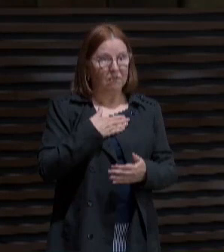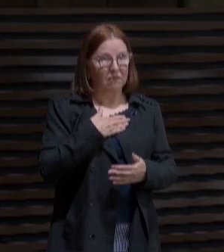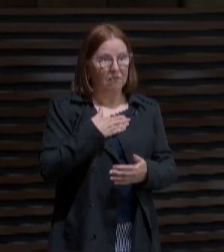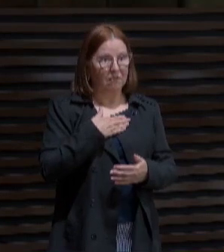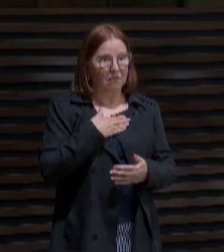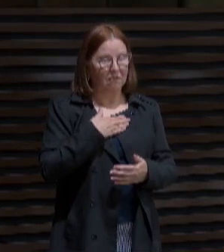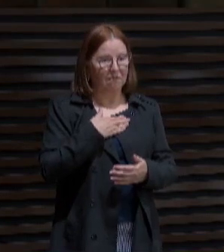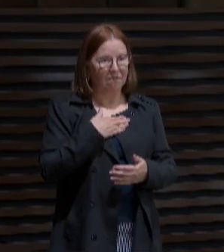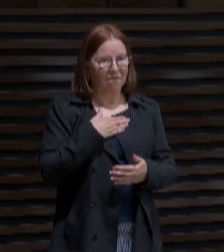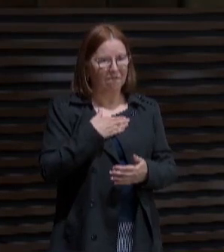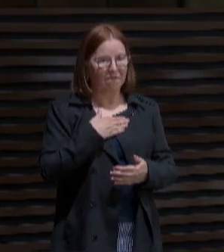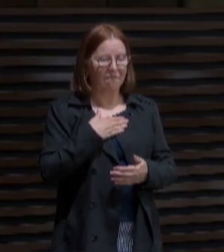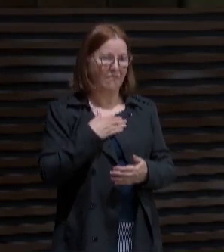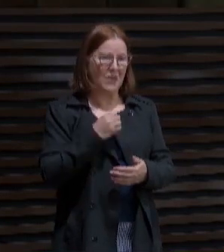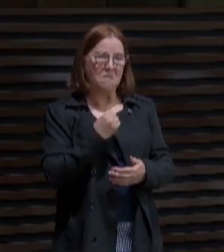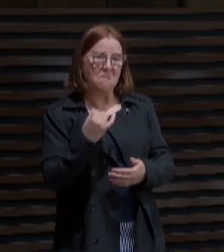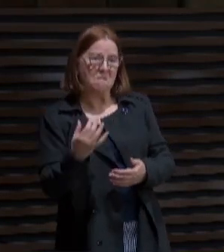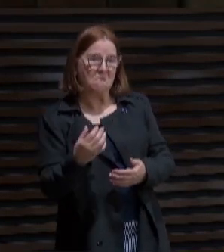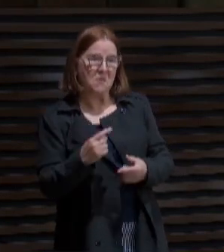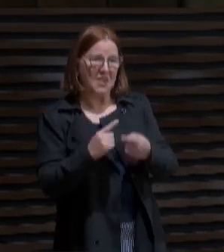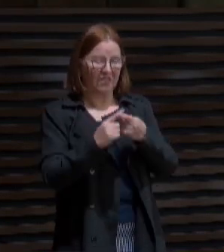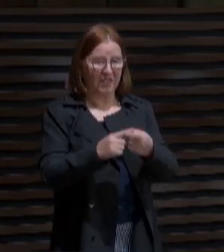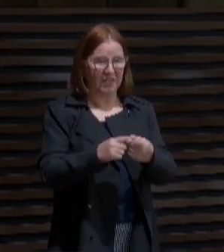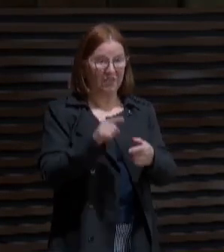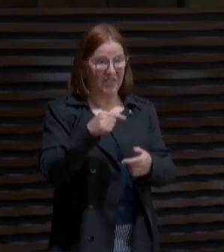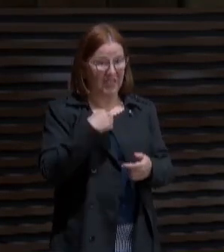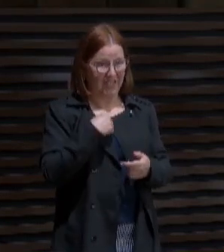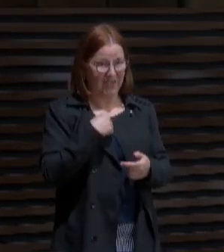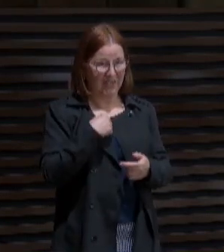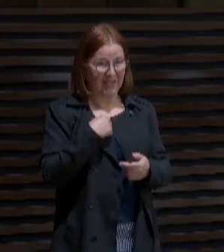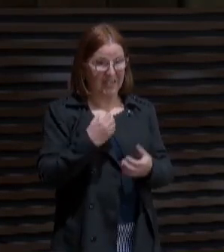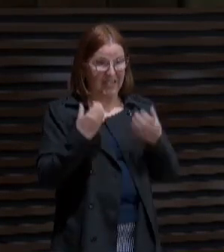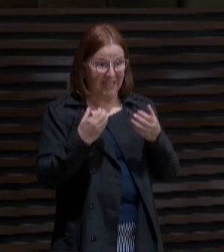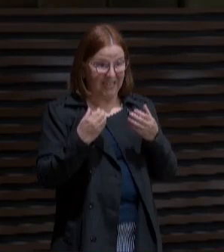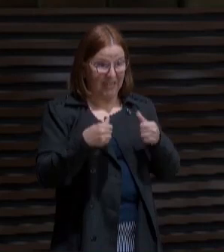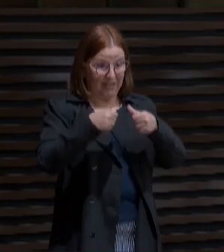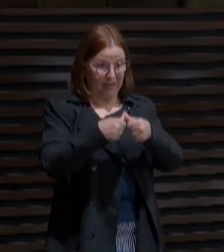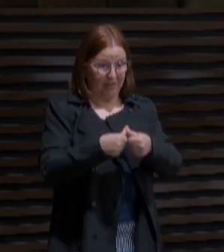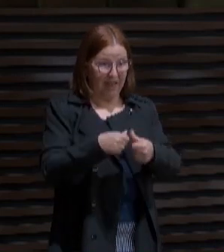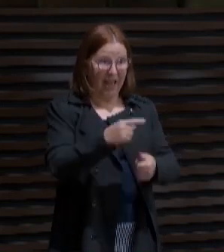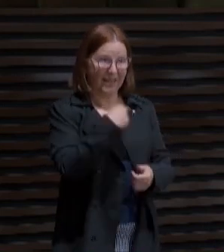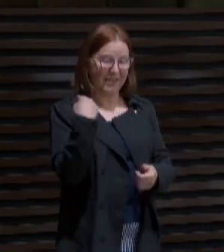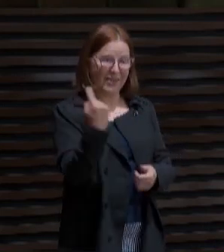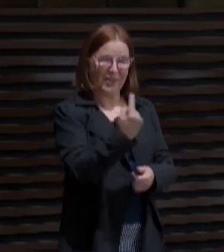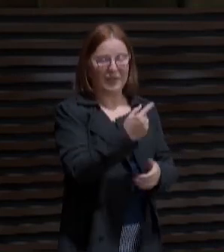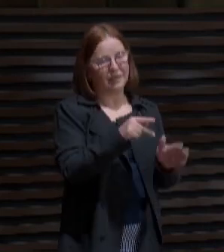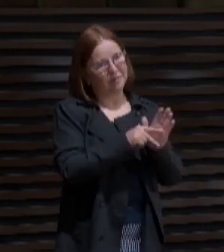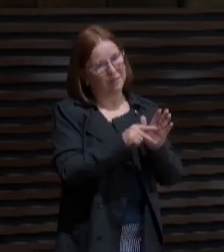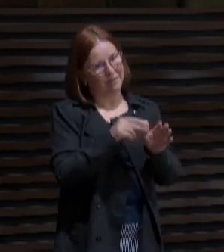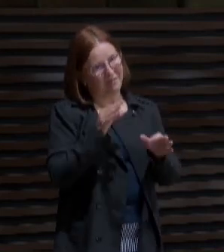Quantas vezes você e eu, nós tentamos estabelecer a nossa justiça,